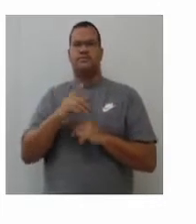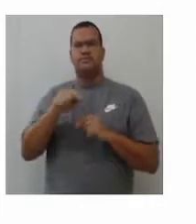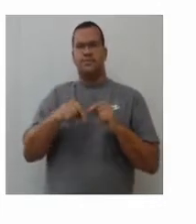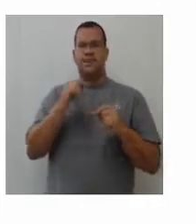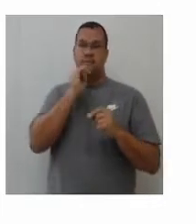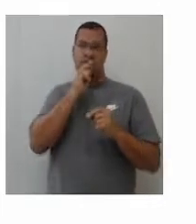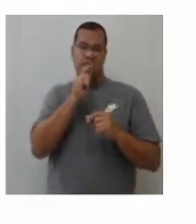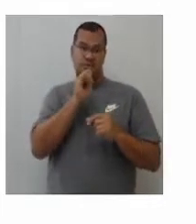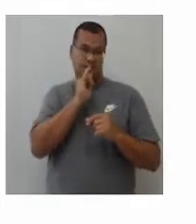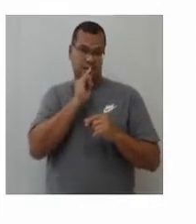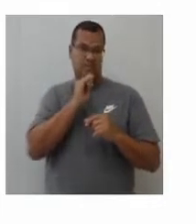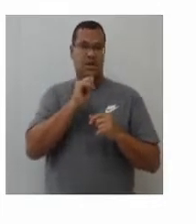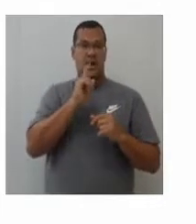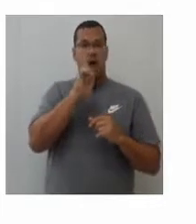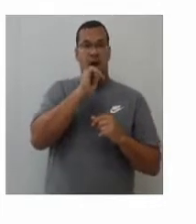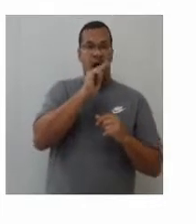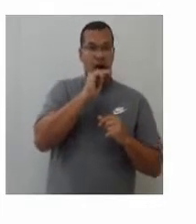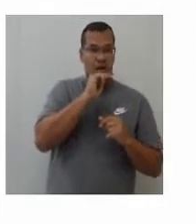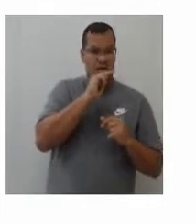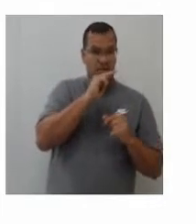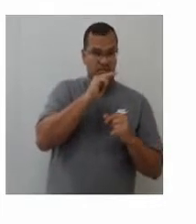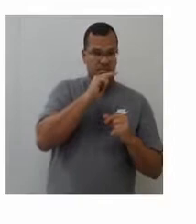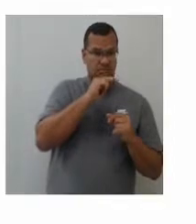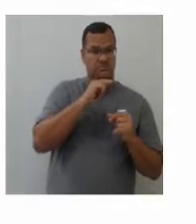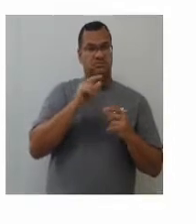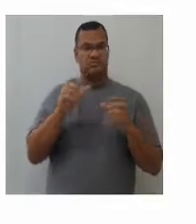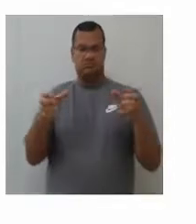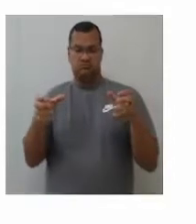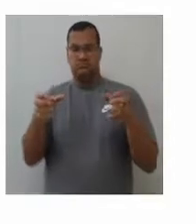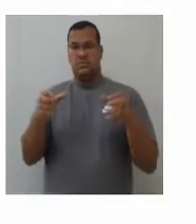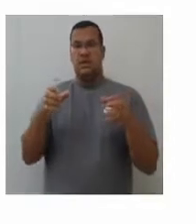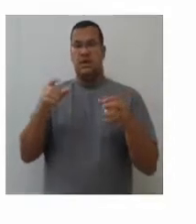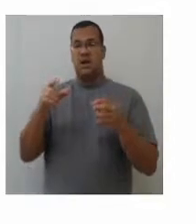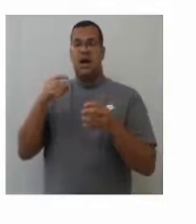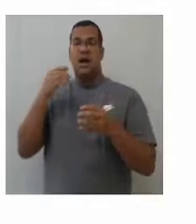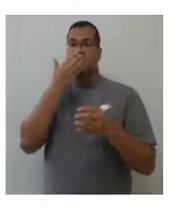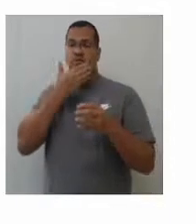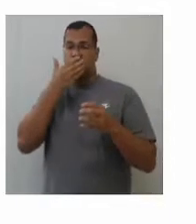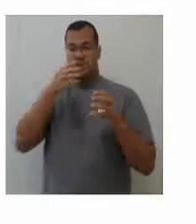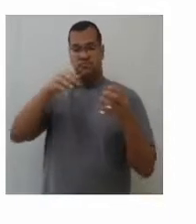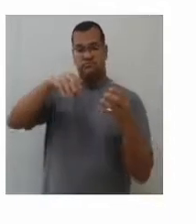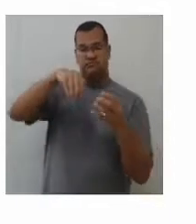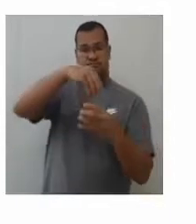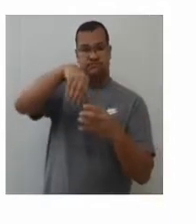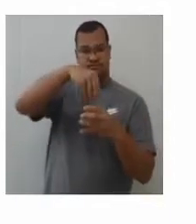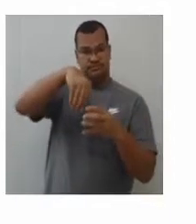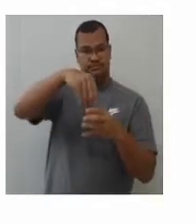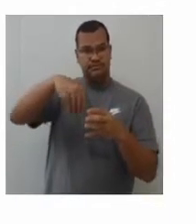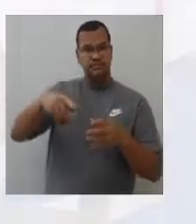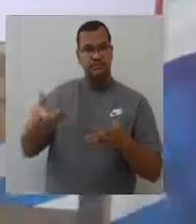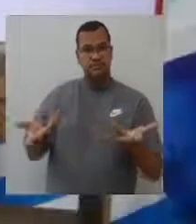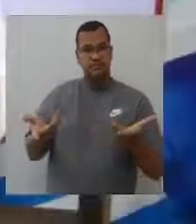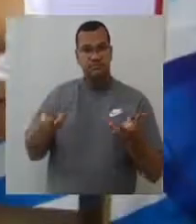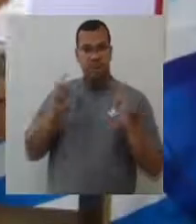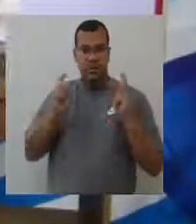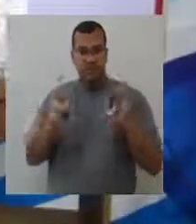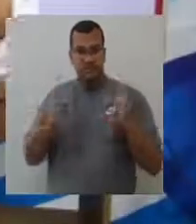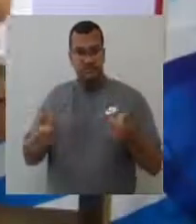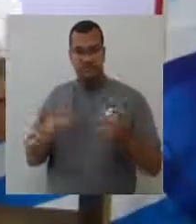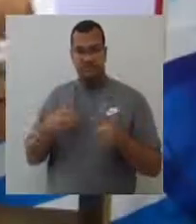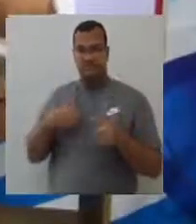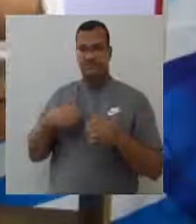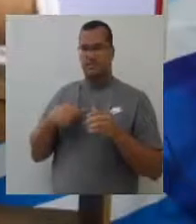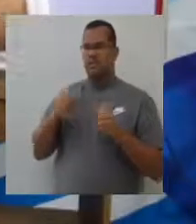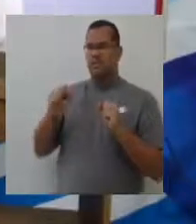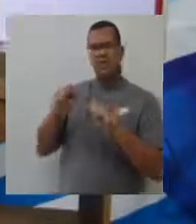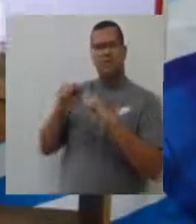a água e coloca no açúcar e você vai ter uma mistura homogênea. Tudo tranquilo, pessoal? Alguma dúvida, nos